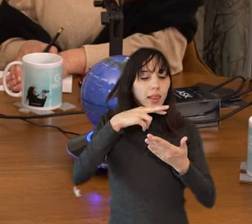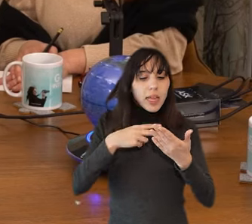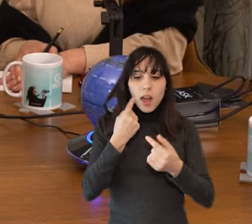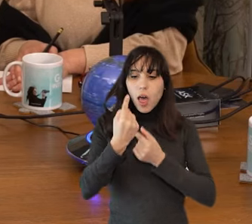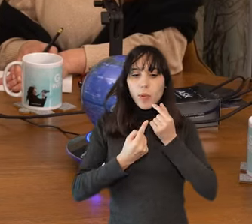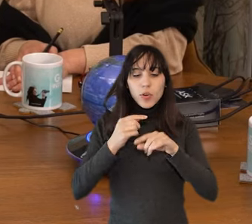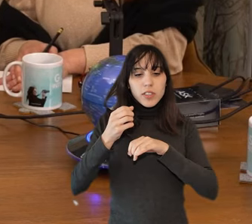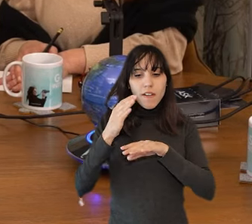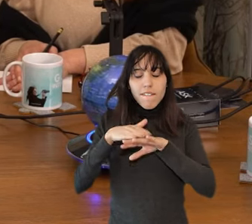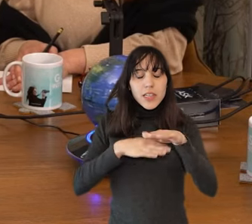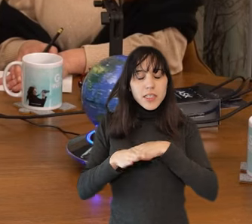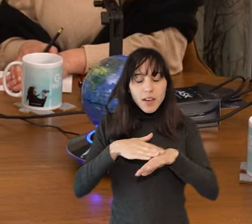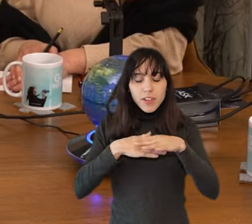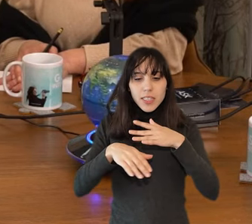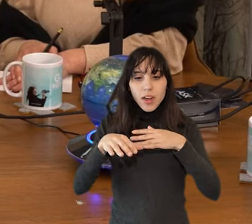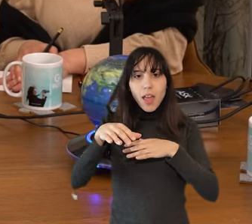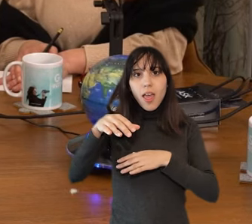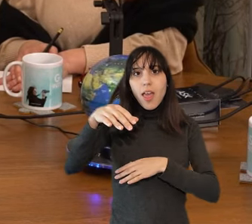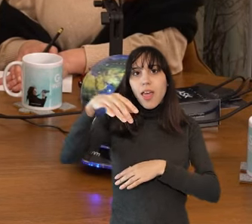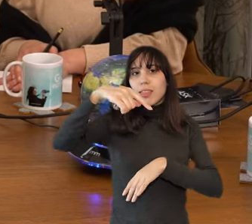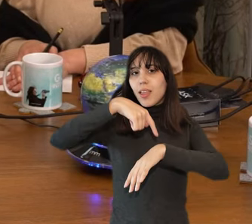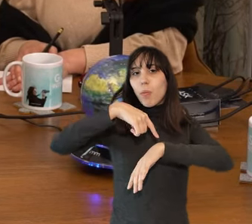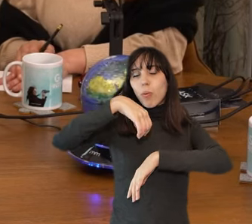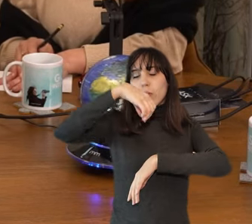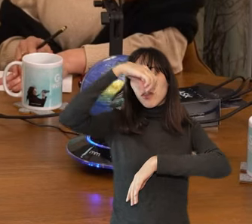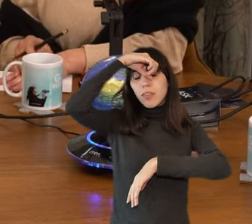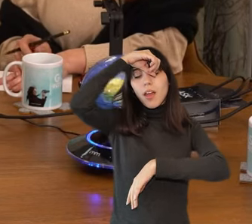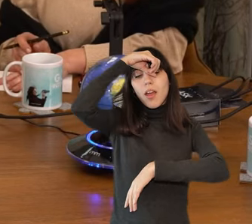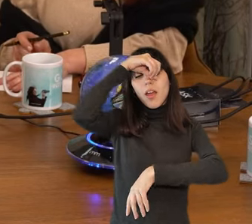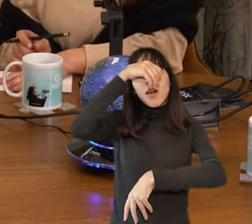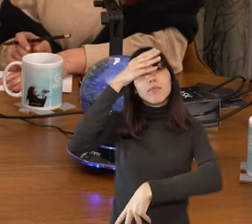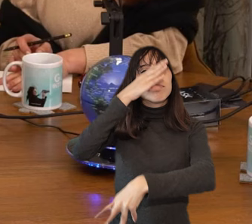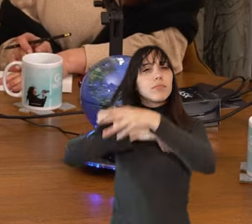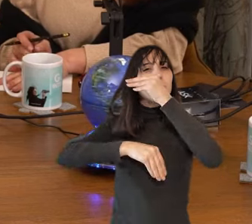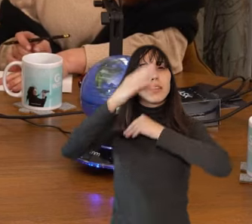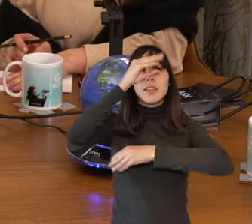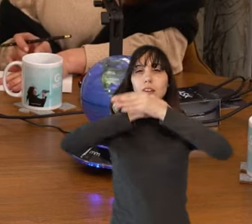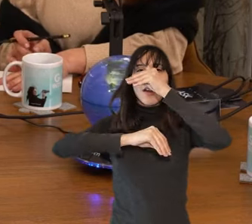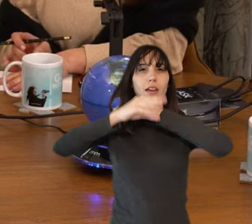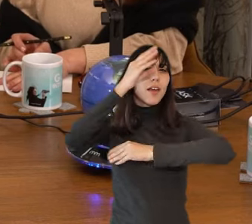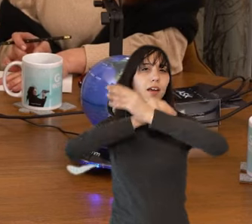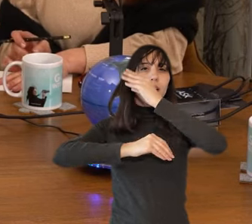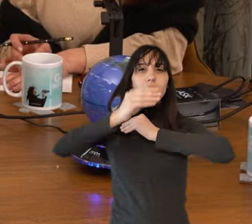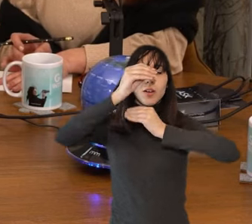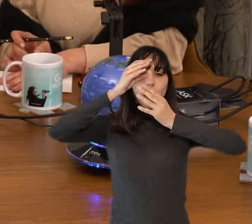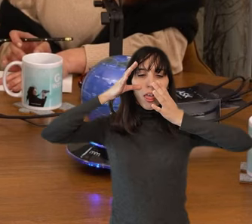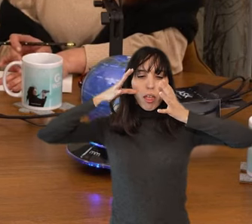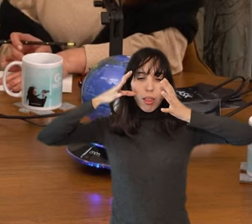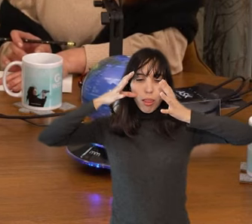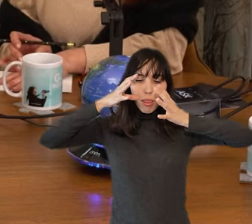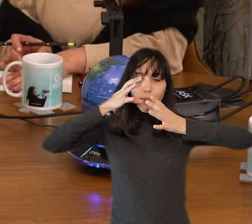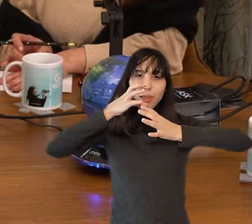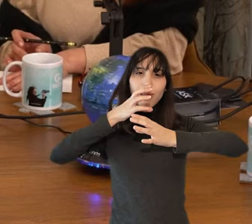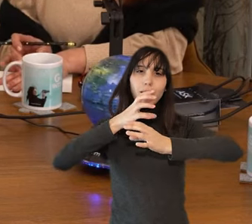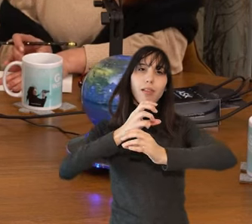repente já já passaram então tu estás num numa aprendizagem eh mergulhado naquele assunto portanto e aqui o que nós